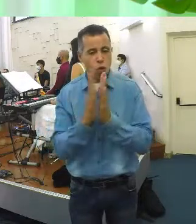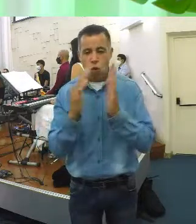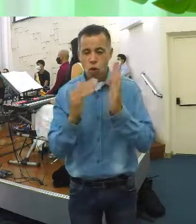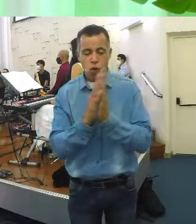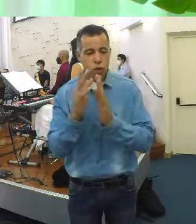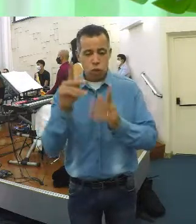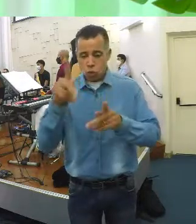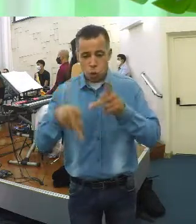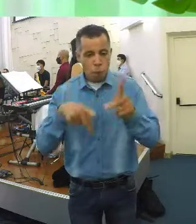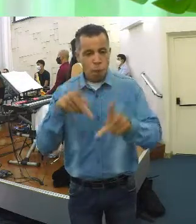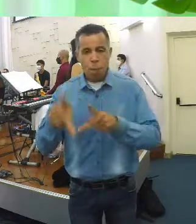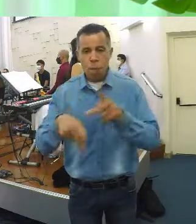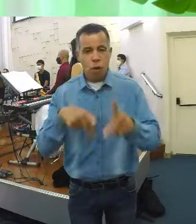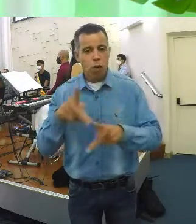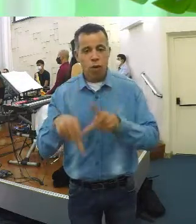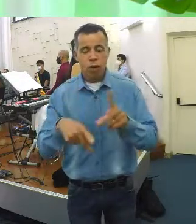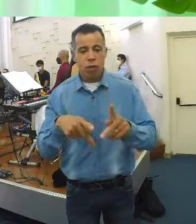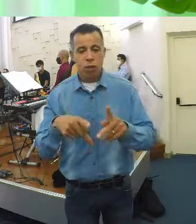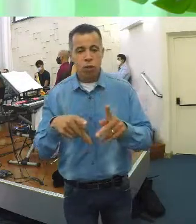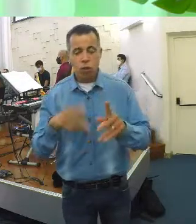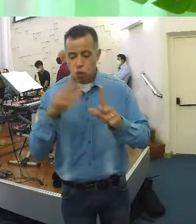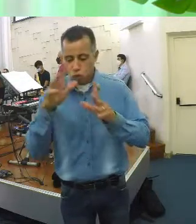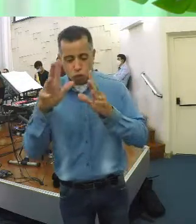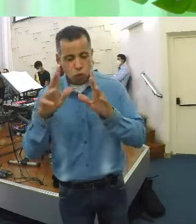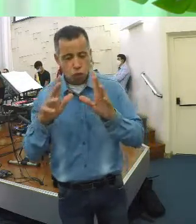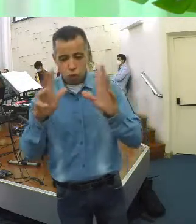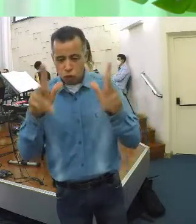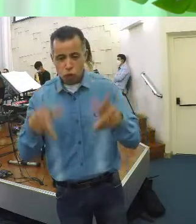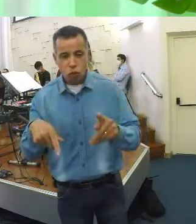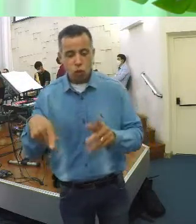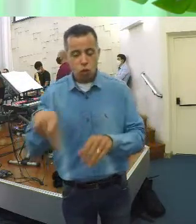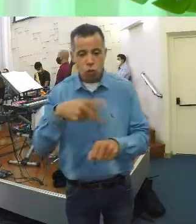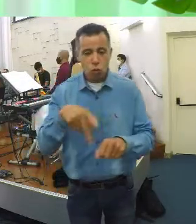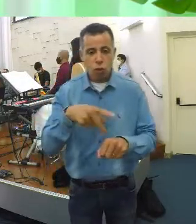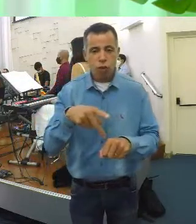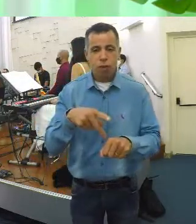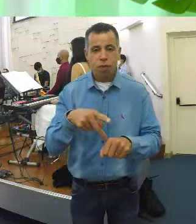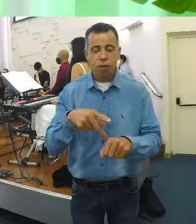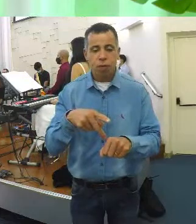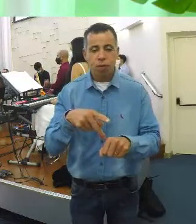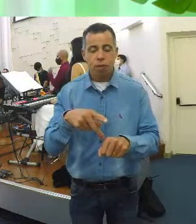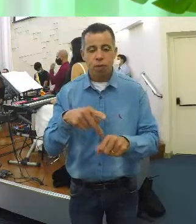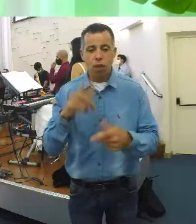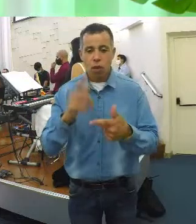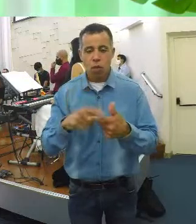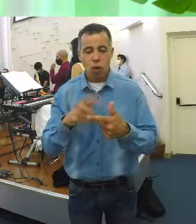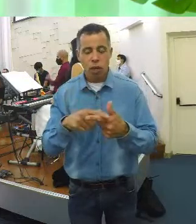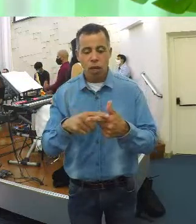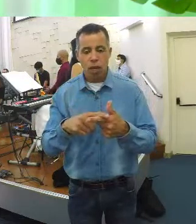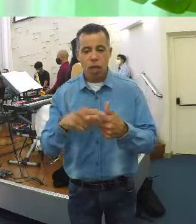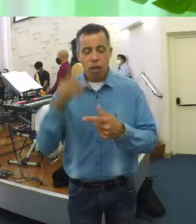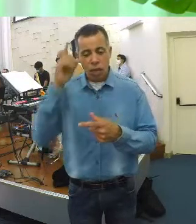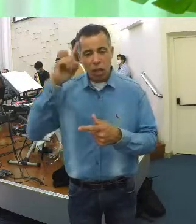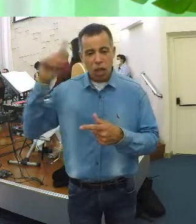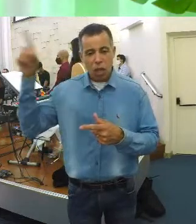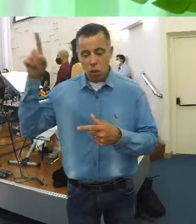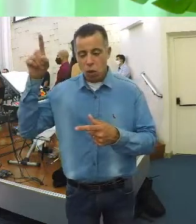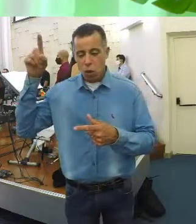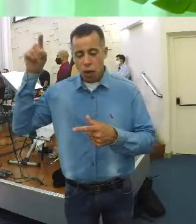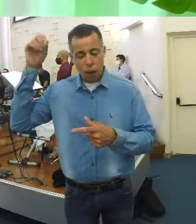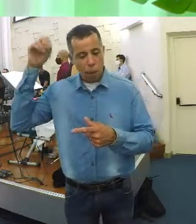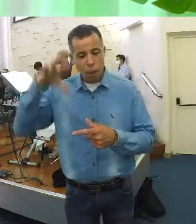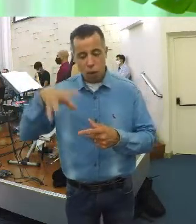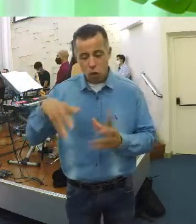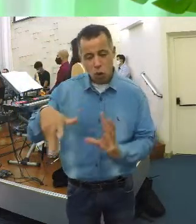povos, ó Deus, louvem-te os povos todos. A terra deu seu fruto e Deus, o nosso Deus, nos